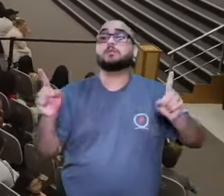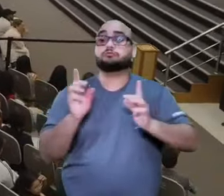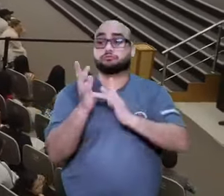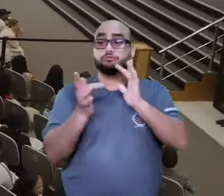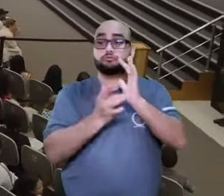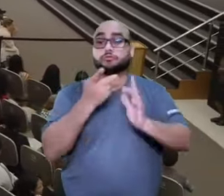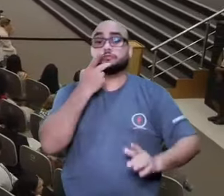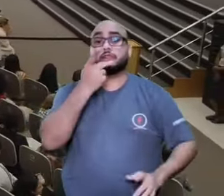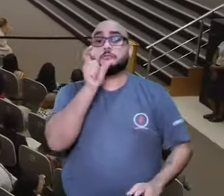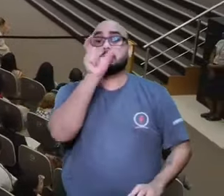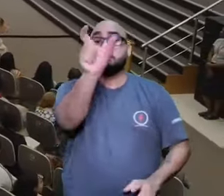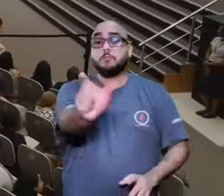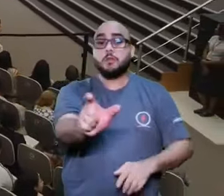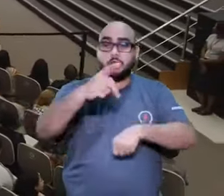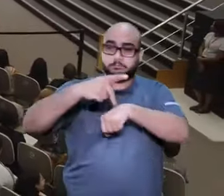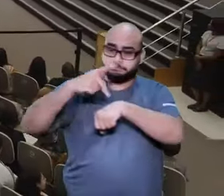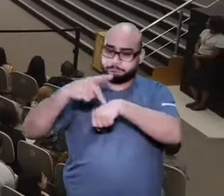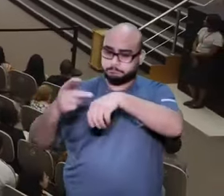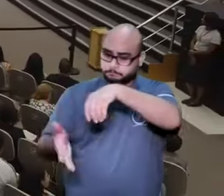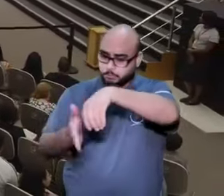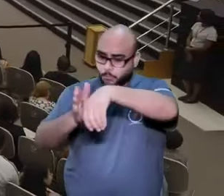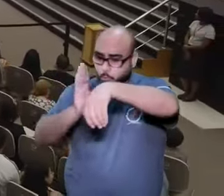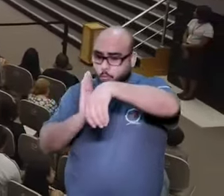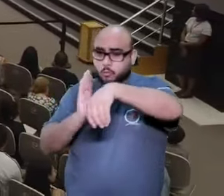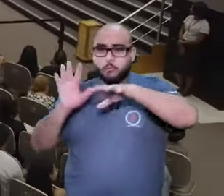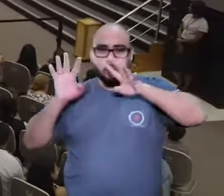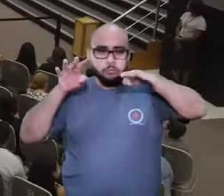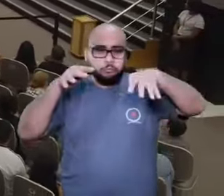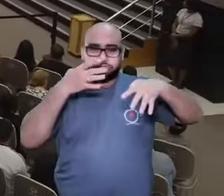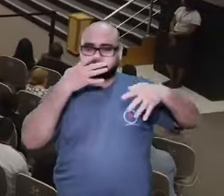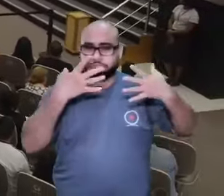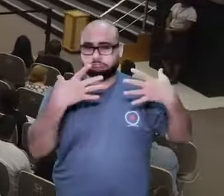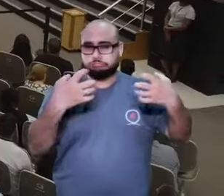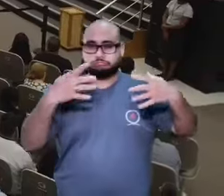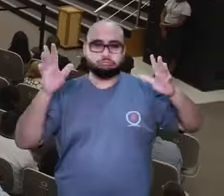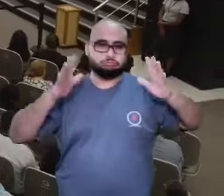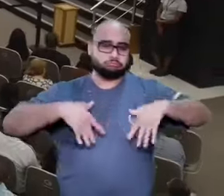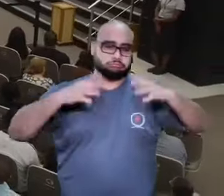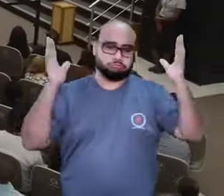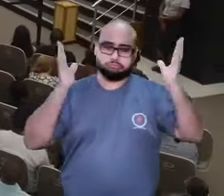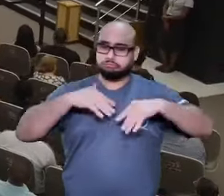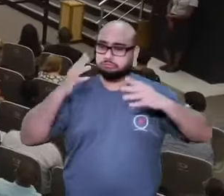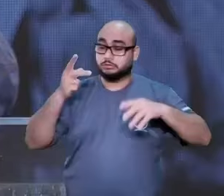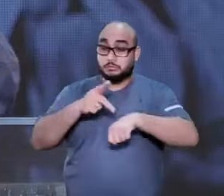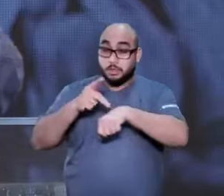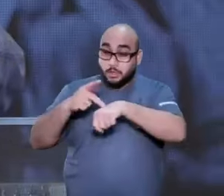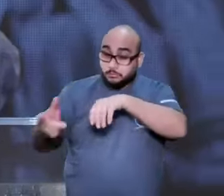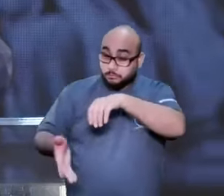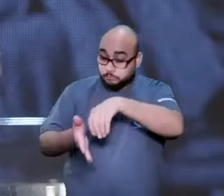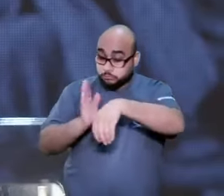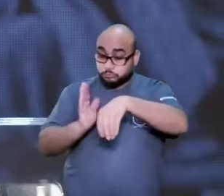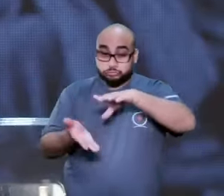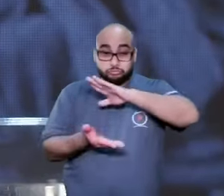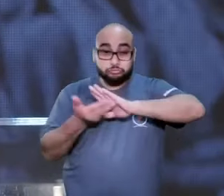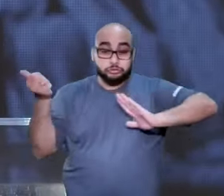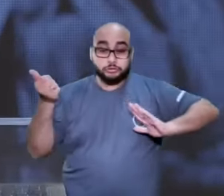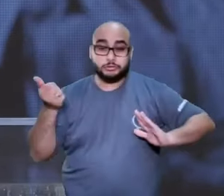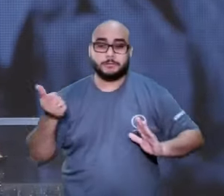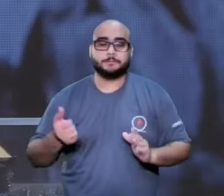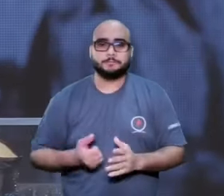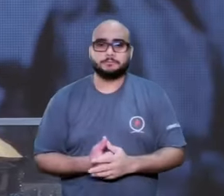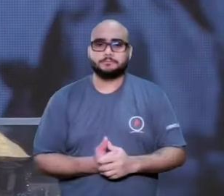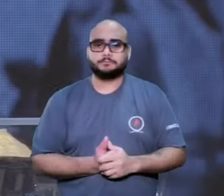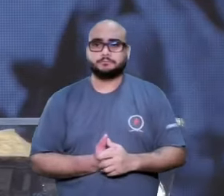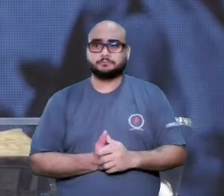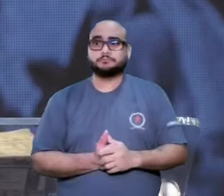assim tirai a pedra tirai a pedra subentende-se que